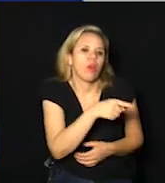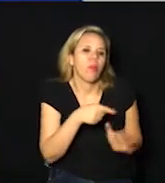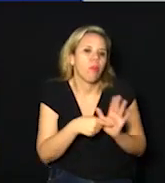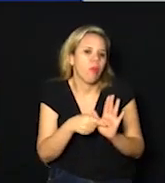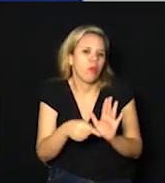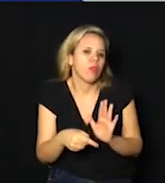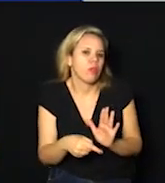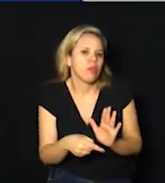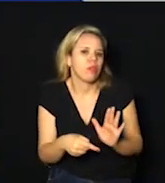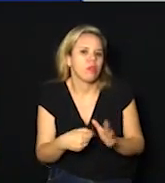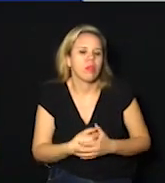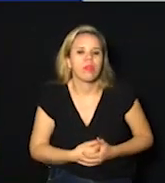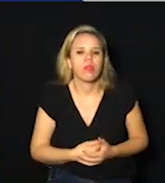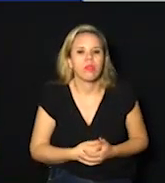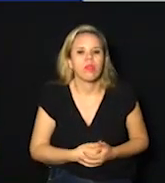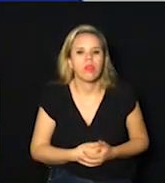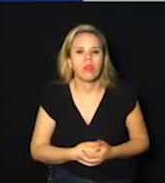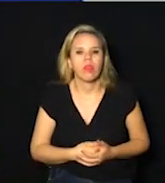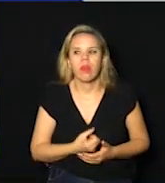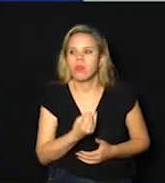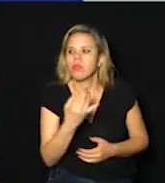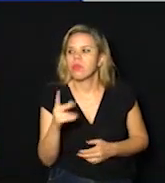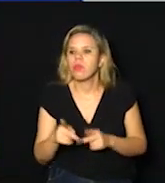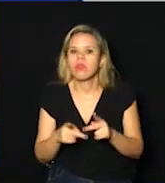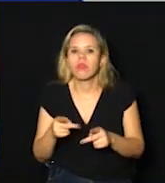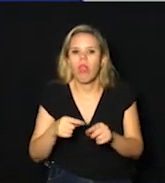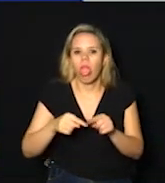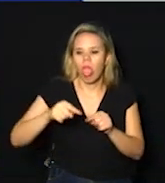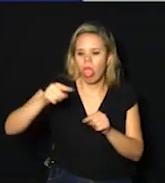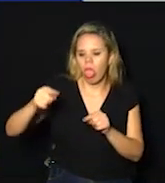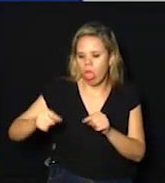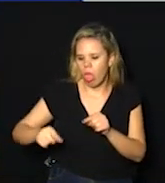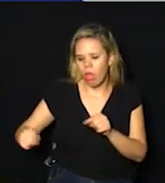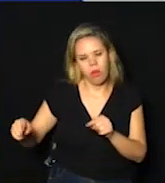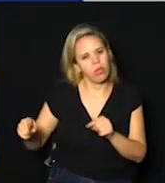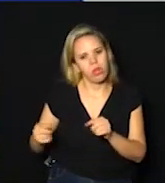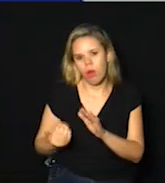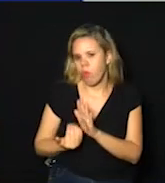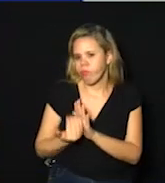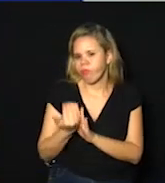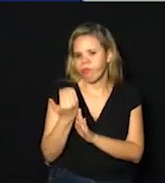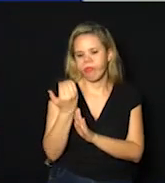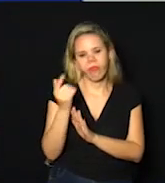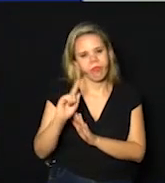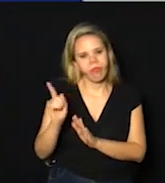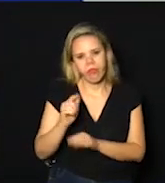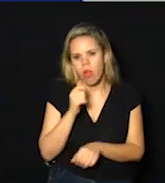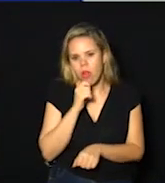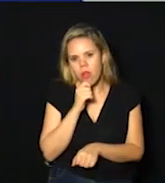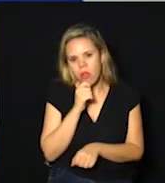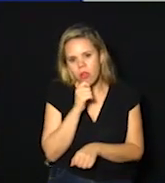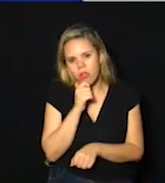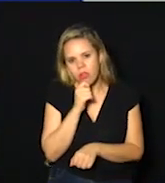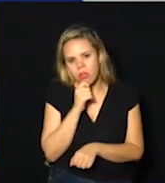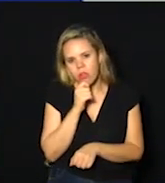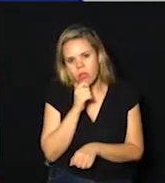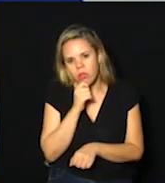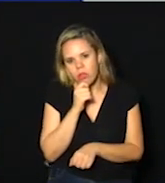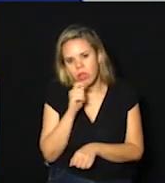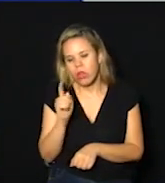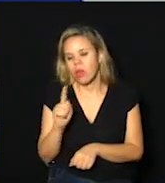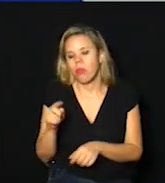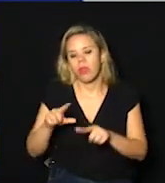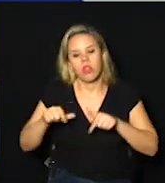aquela pequena curvinha ali, eu não vou deixar ela crescer, pelo menos por não